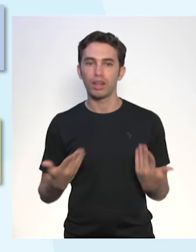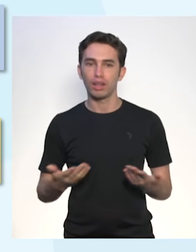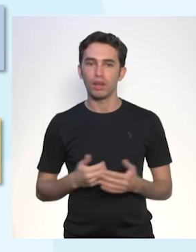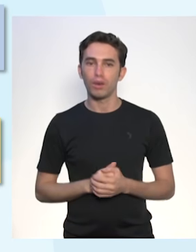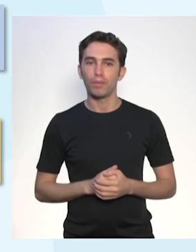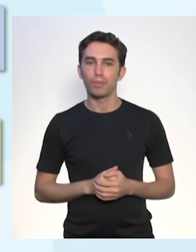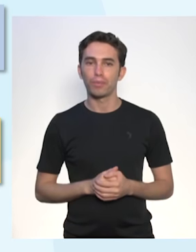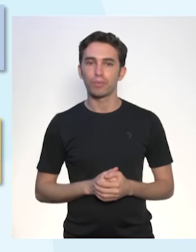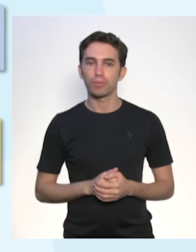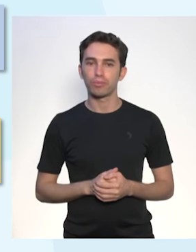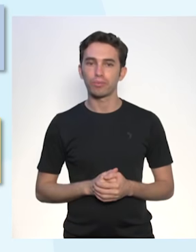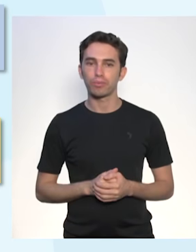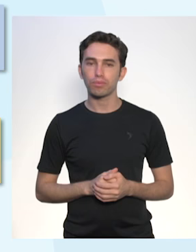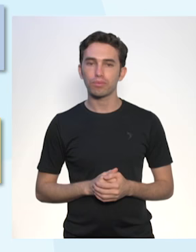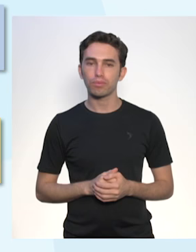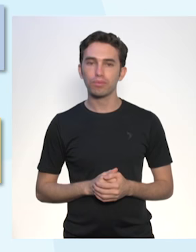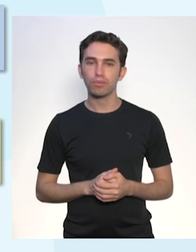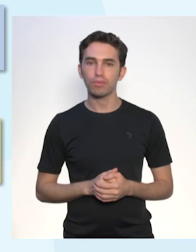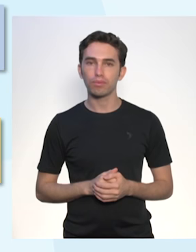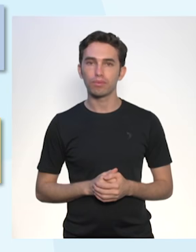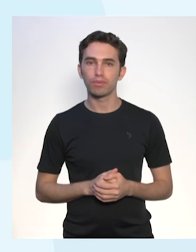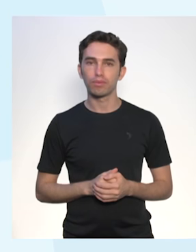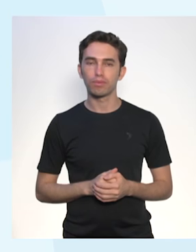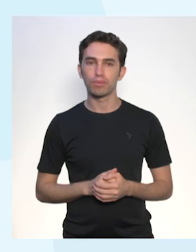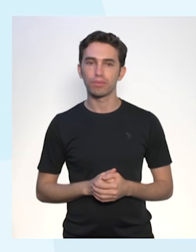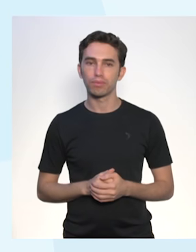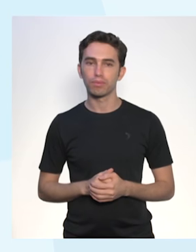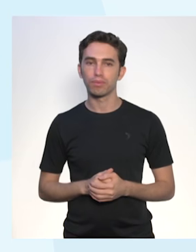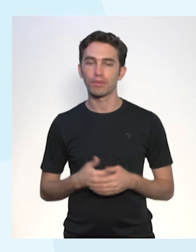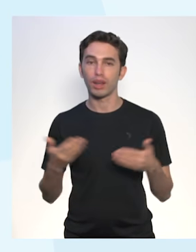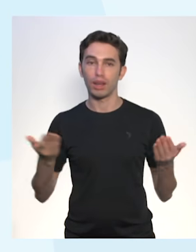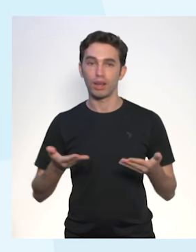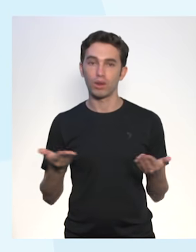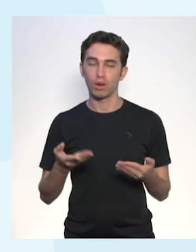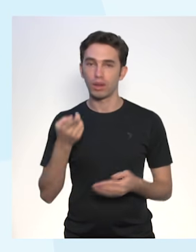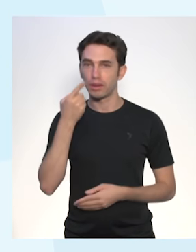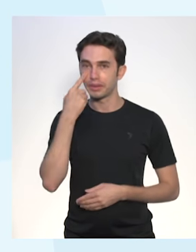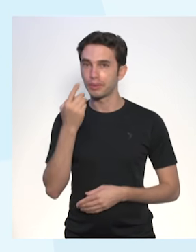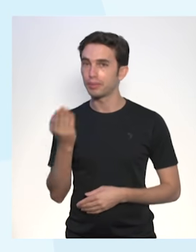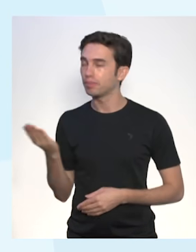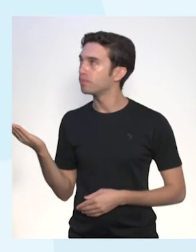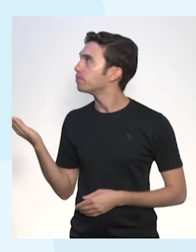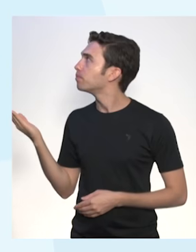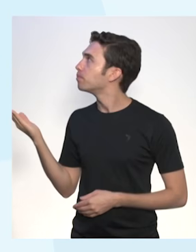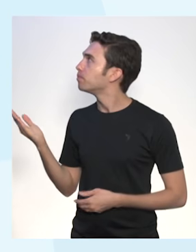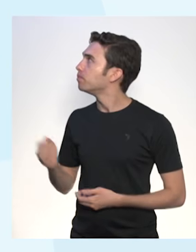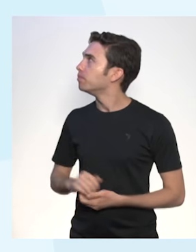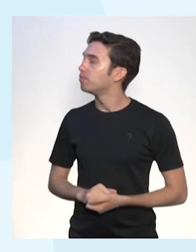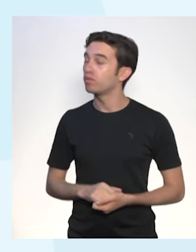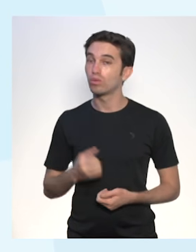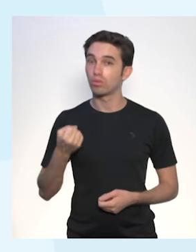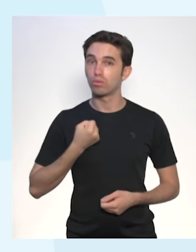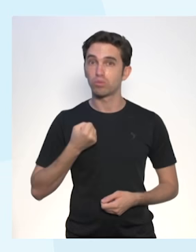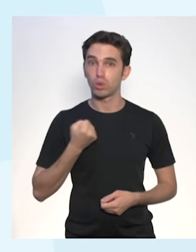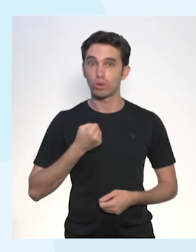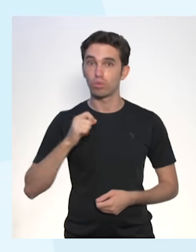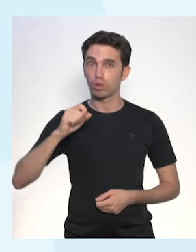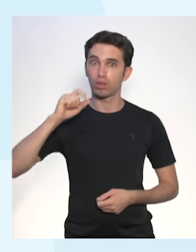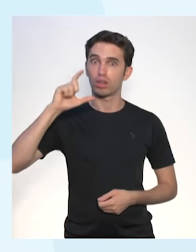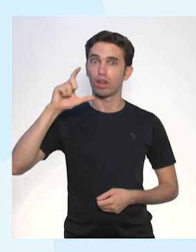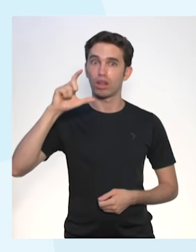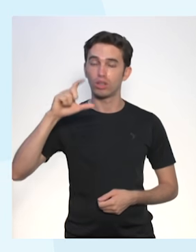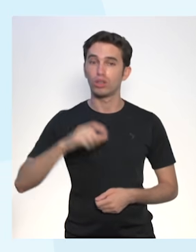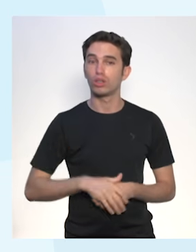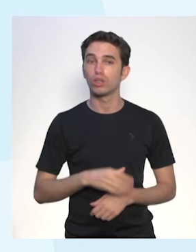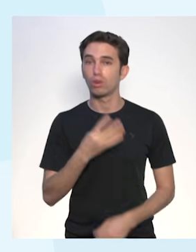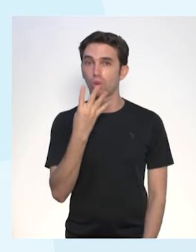número até não dar mais para dividir. Vamos lá. Olha só essa fração aí, Osmar. Que grande que ela é, tá vendo? Nossa.